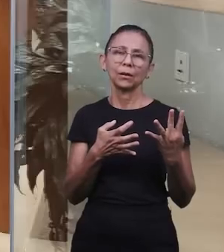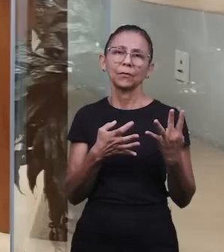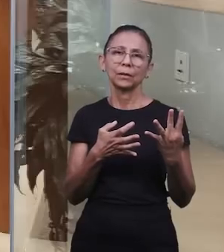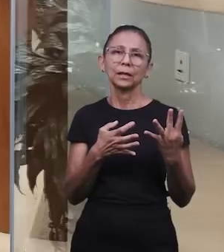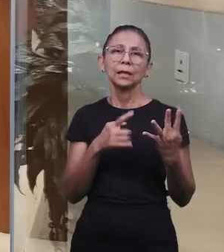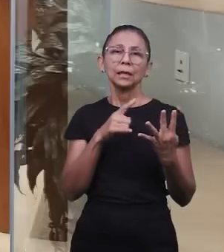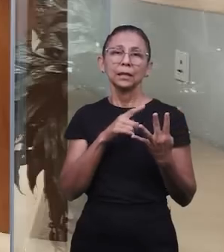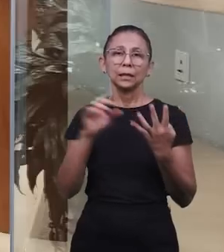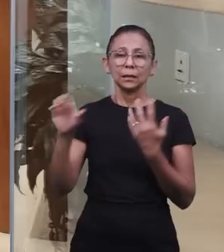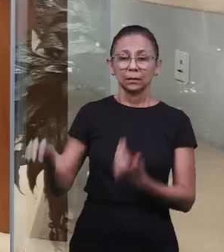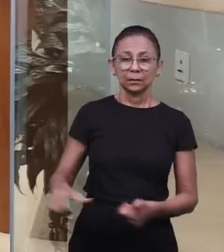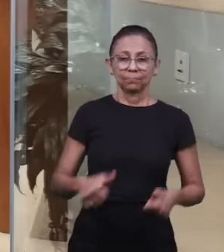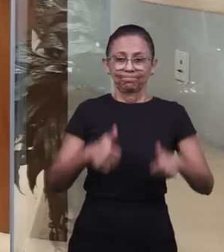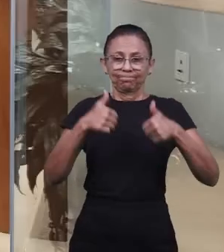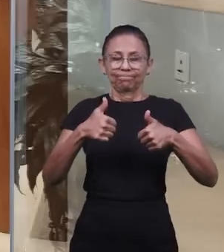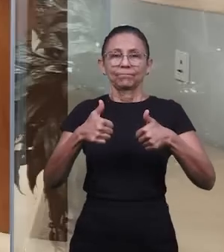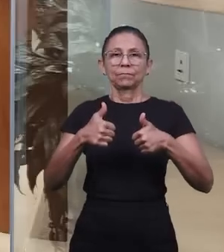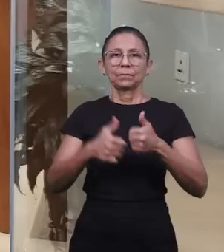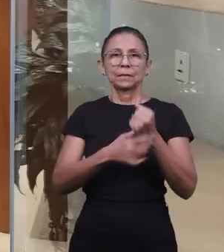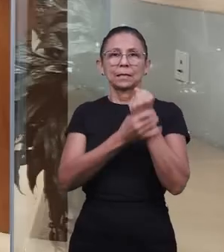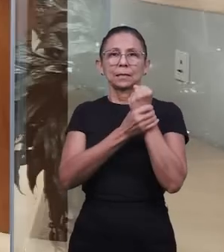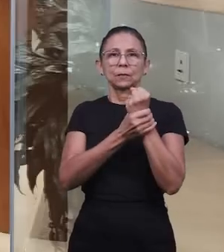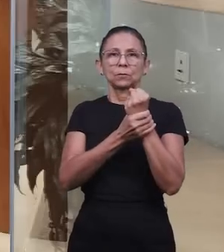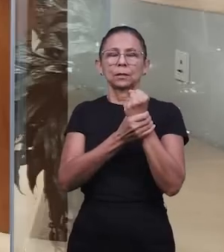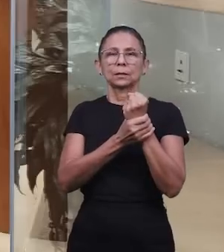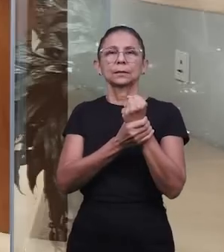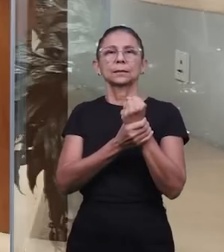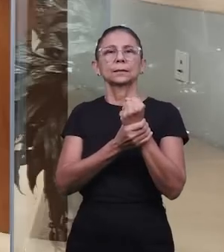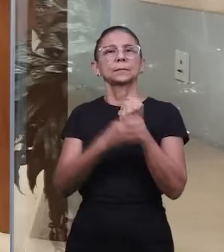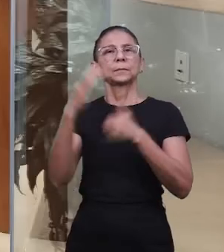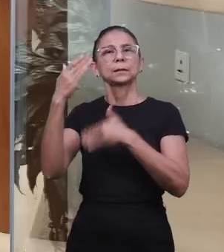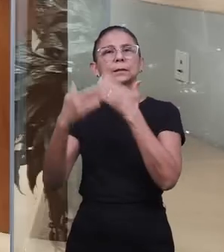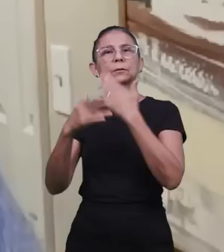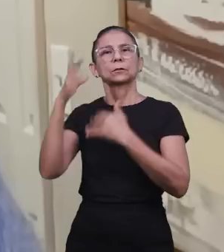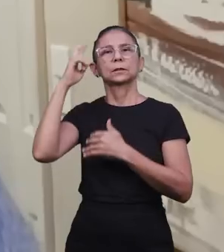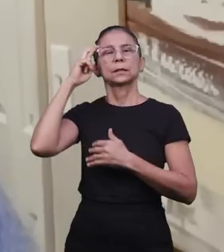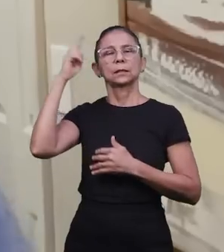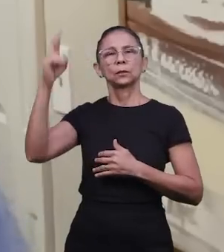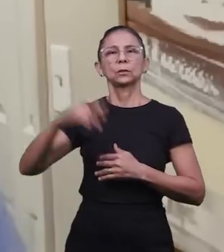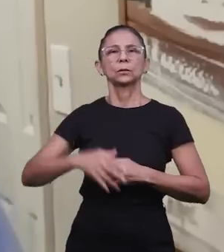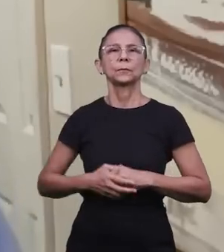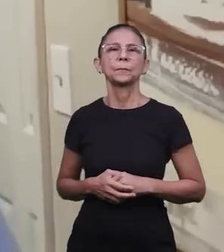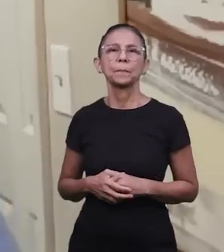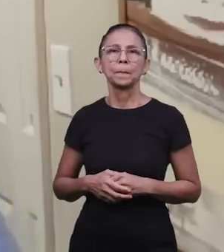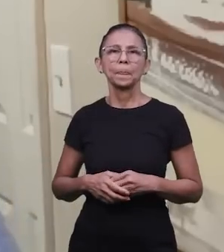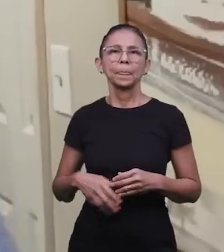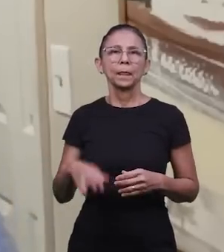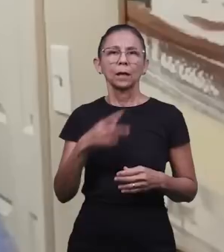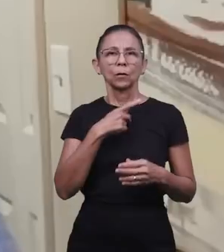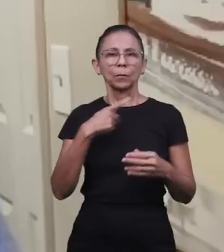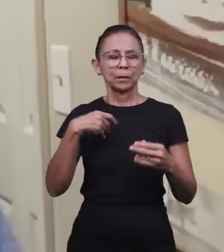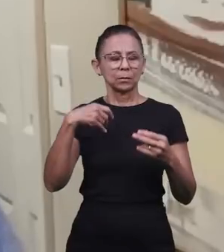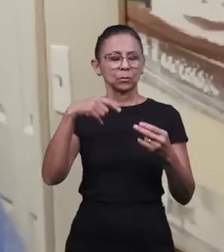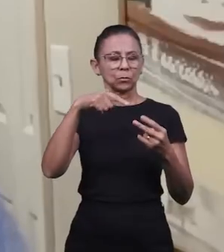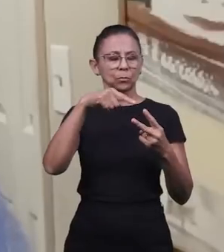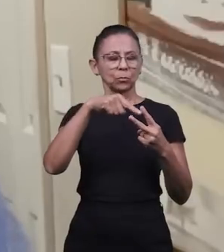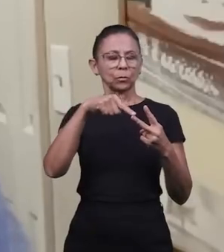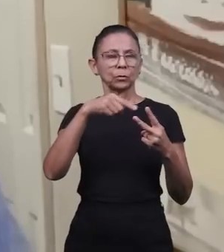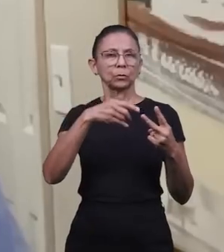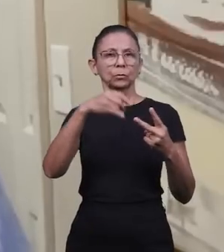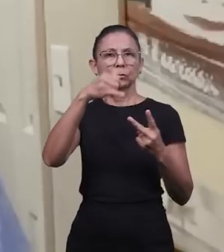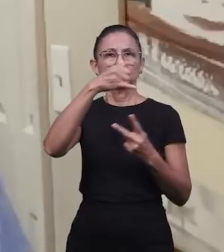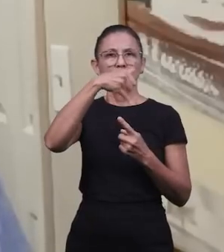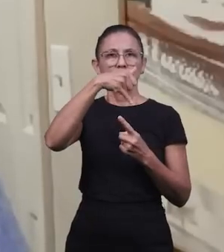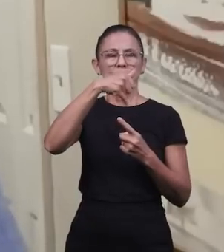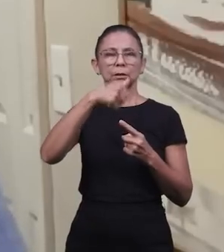que todos saíram do tanque de batismo com direção segura do Senhor para suas vidas. O pastor José Ramalho e o ungido Wellington